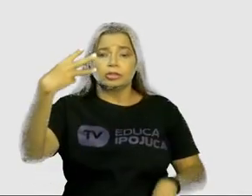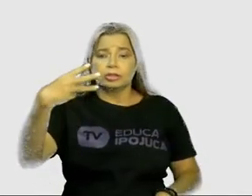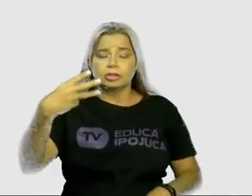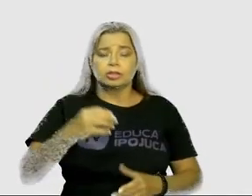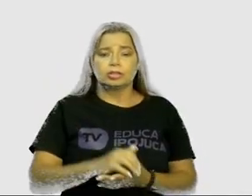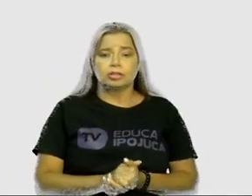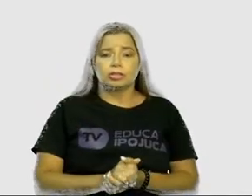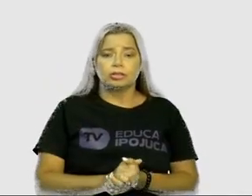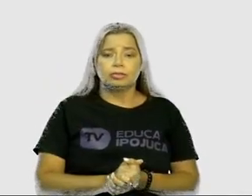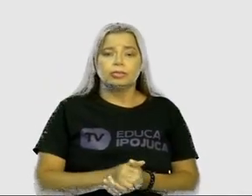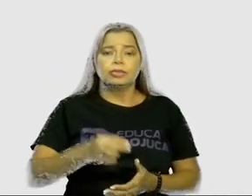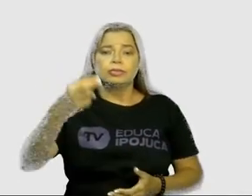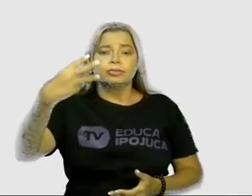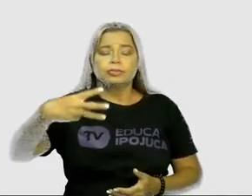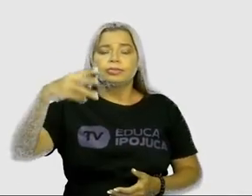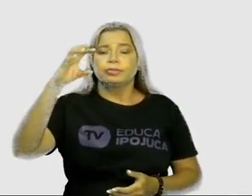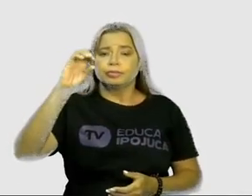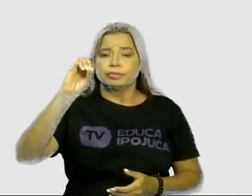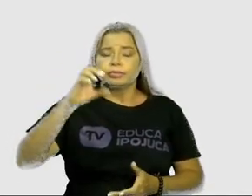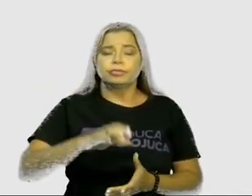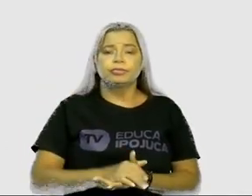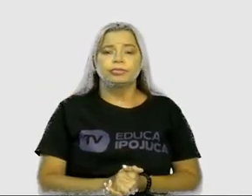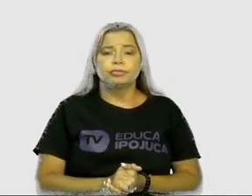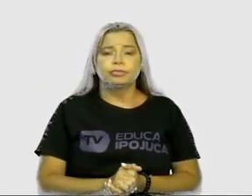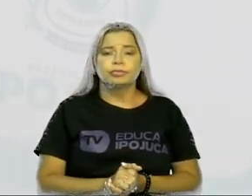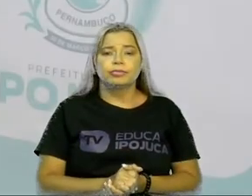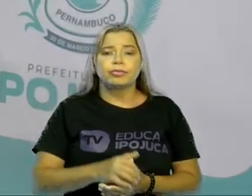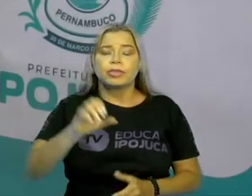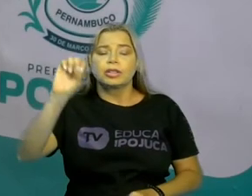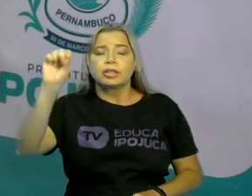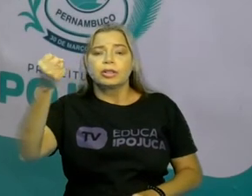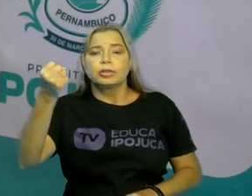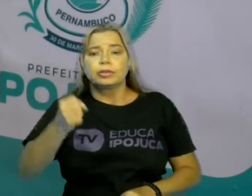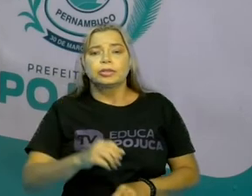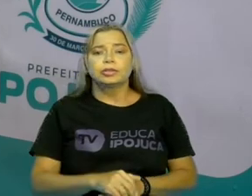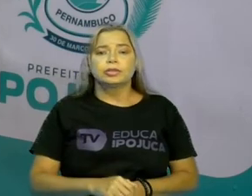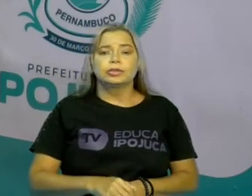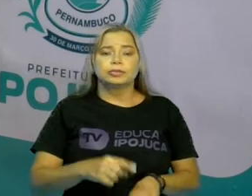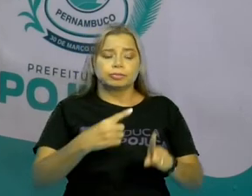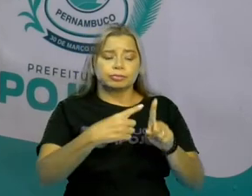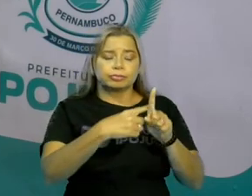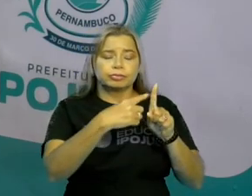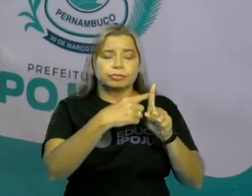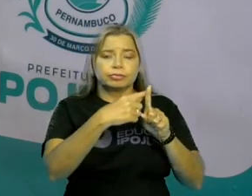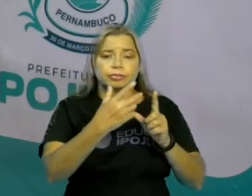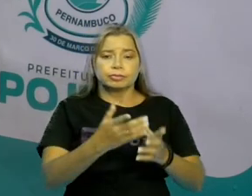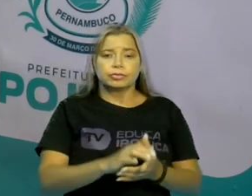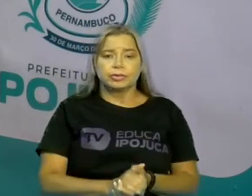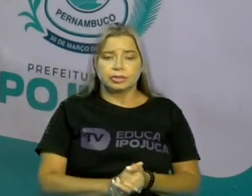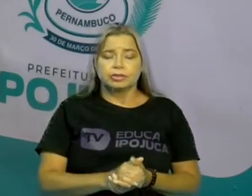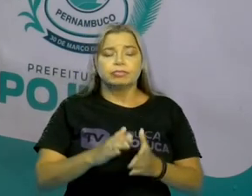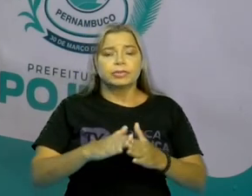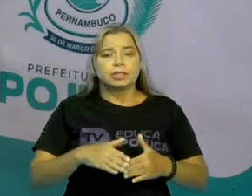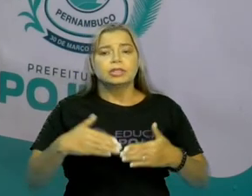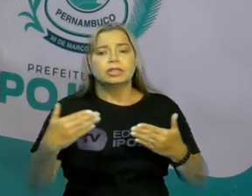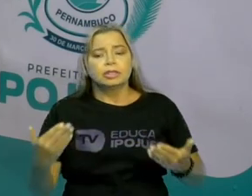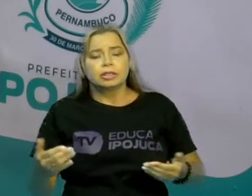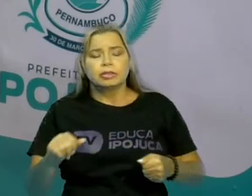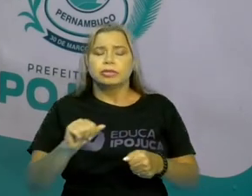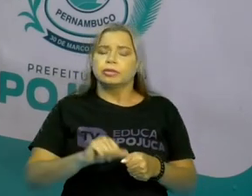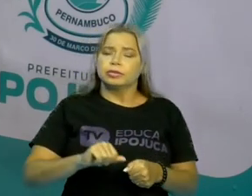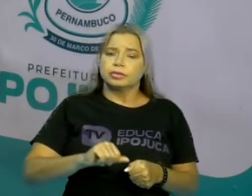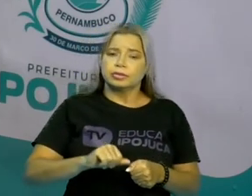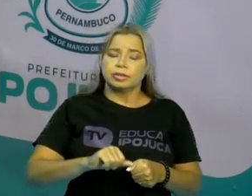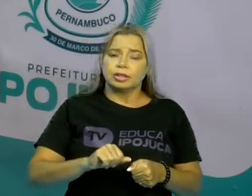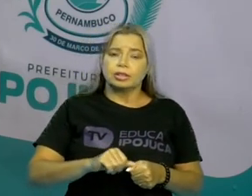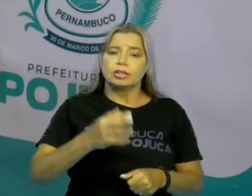equivalente é o que há 30 e lá oito que é igual o que oito unidades e assim por diante vocês vão